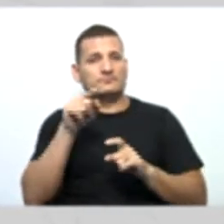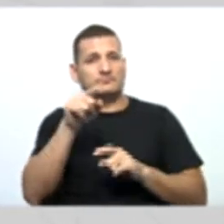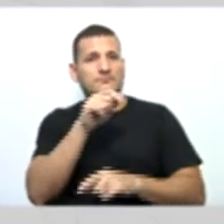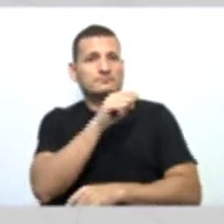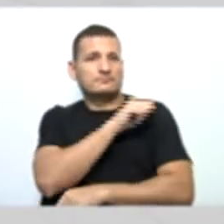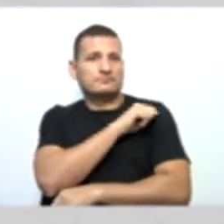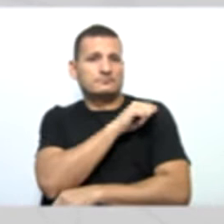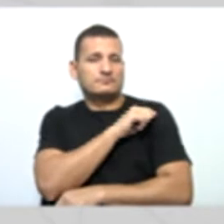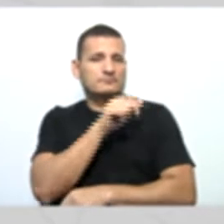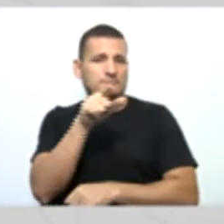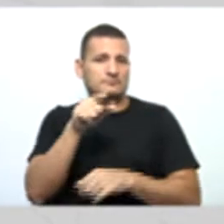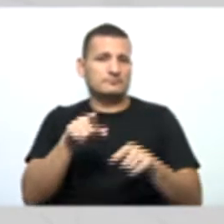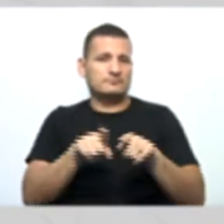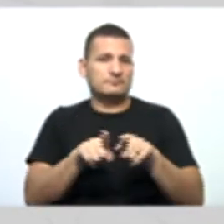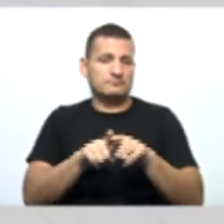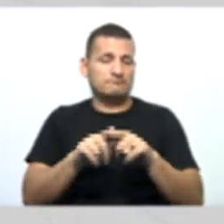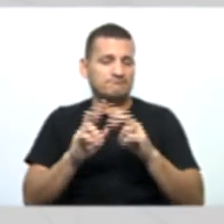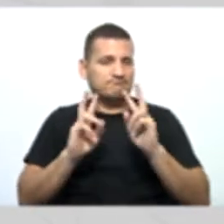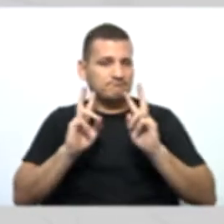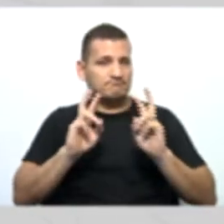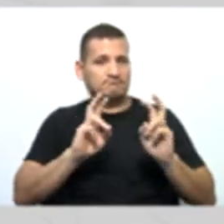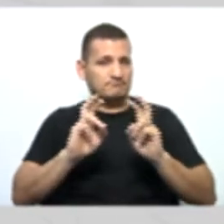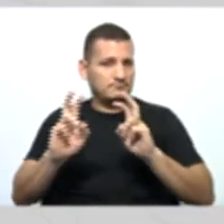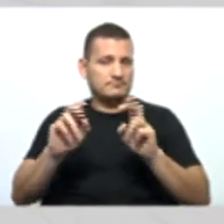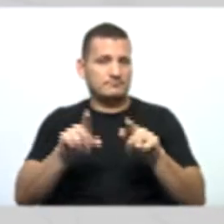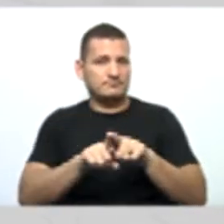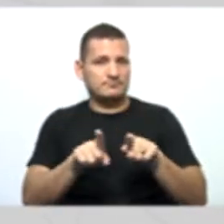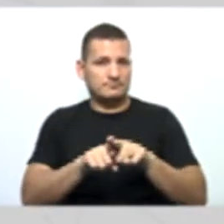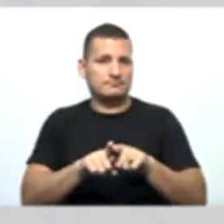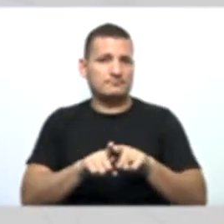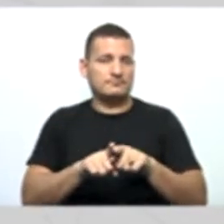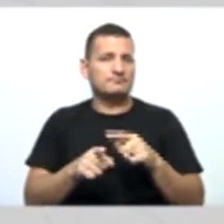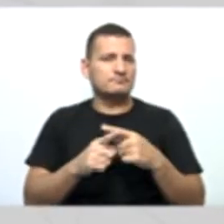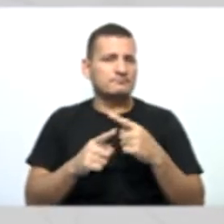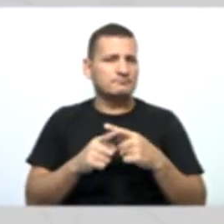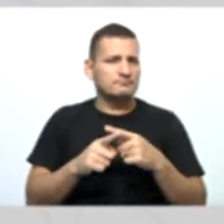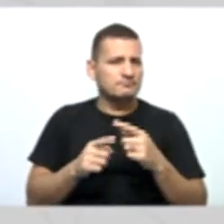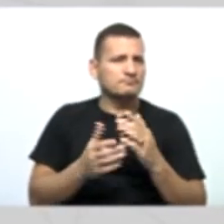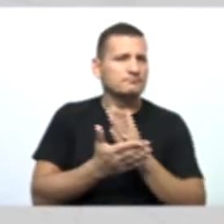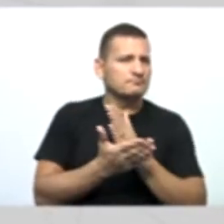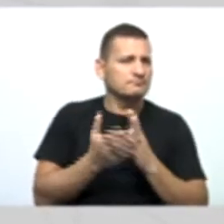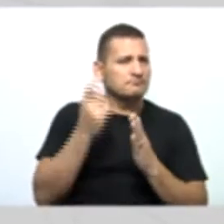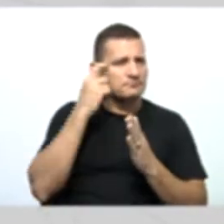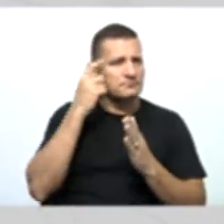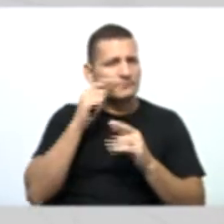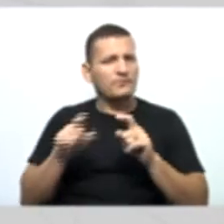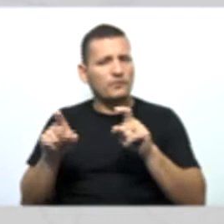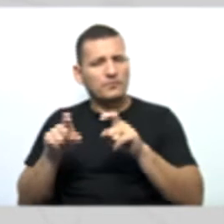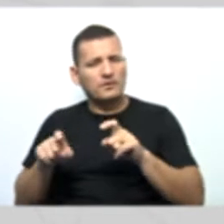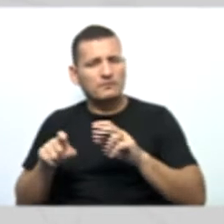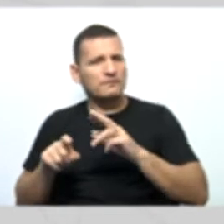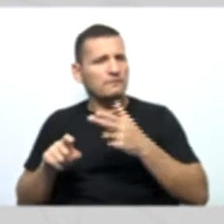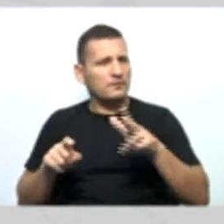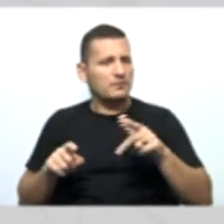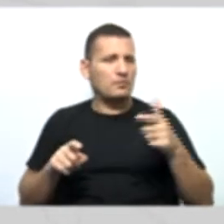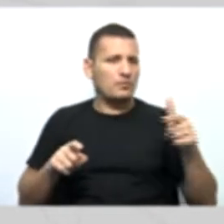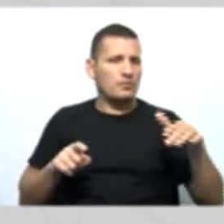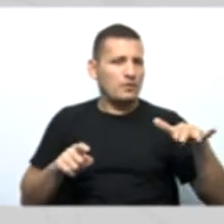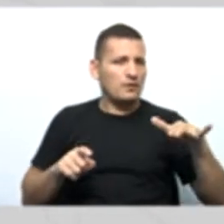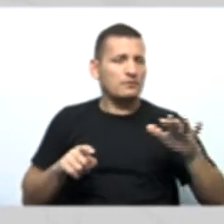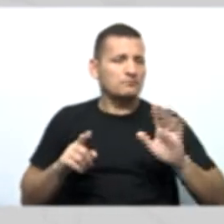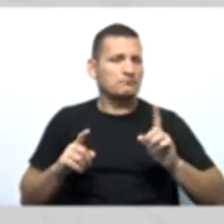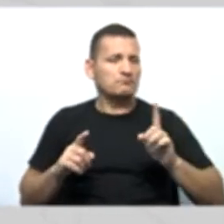pode até perceber. Por quê? Que alguma situação acha que informática é diferente de outras áreas. Por exemplo, na medicina é